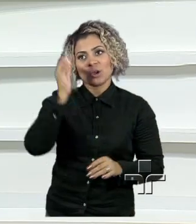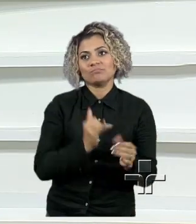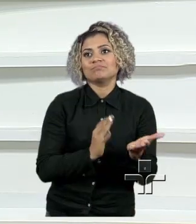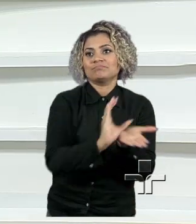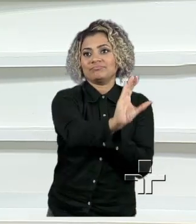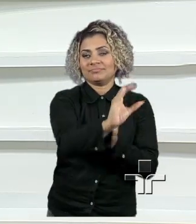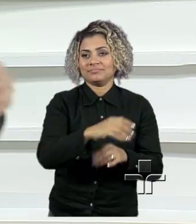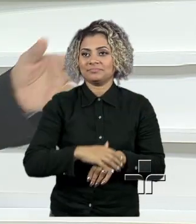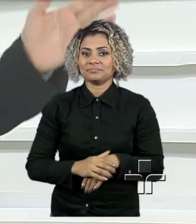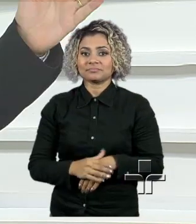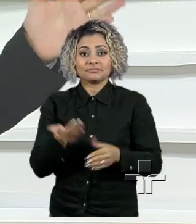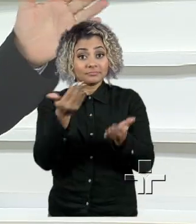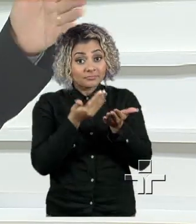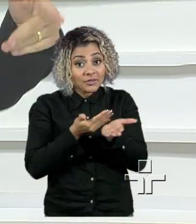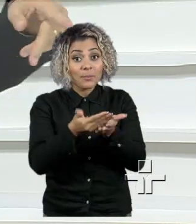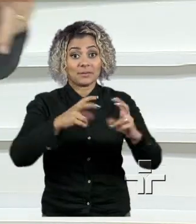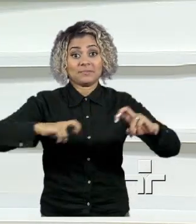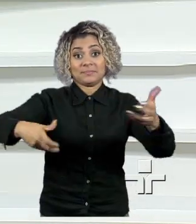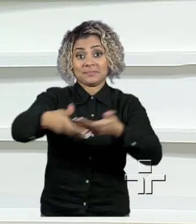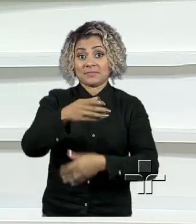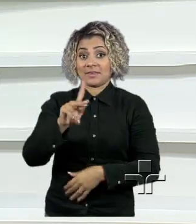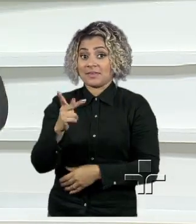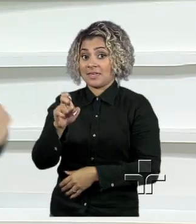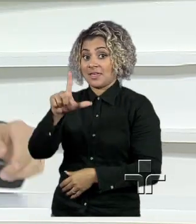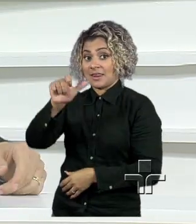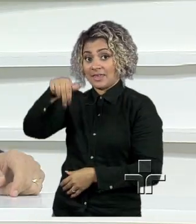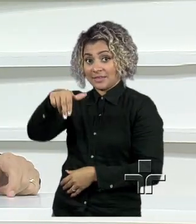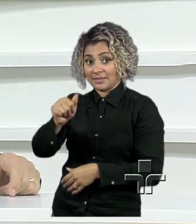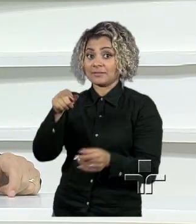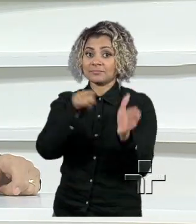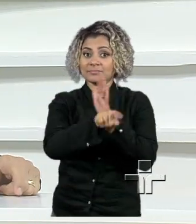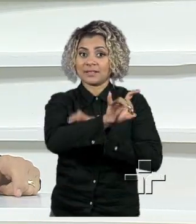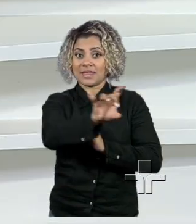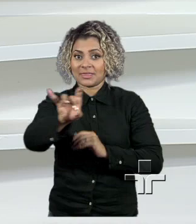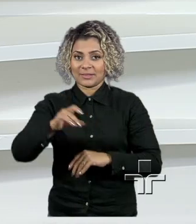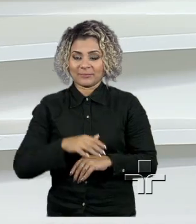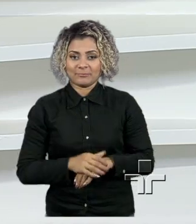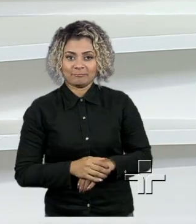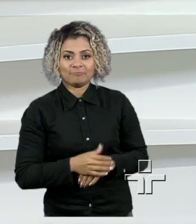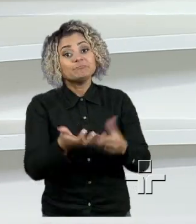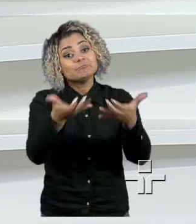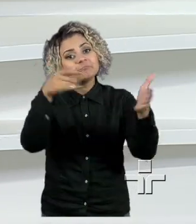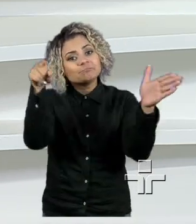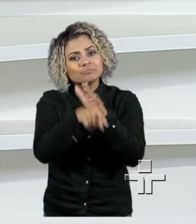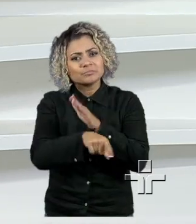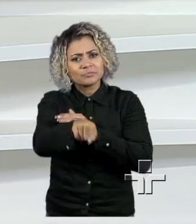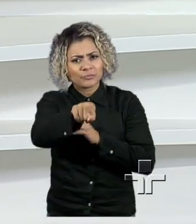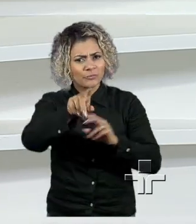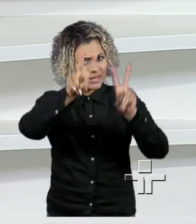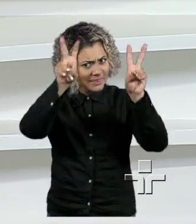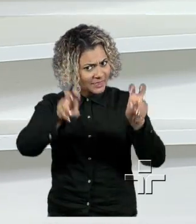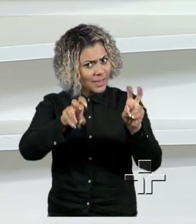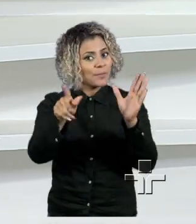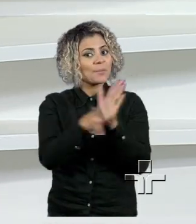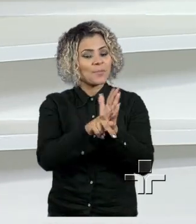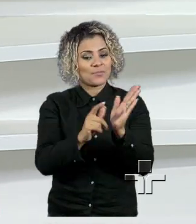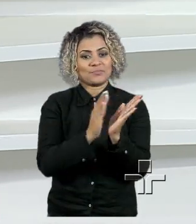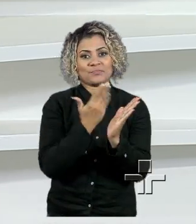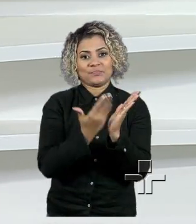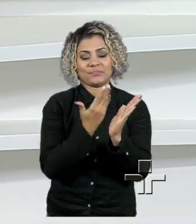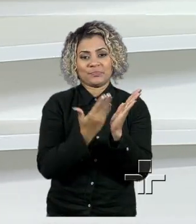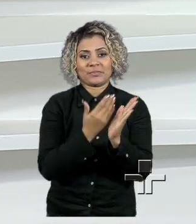a nossa roda de entrevistas aqui com a Helena, seguir um pouco essa ordem aqui. Tá bom? Bom, queria te perguntar, Alexandre, você foi tema de uma capa da Veja São